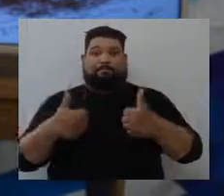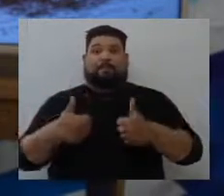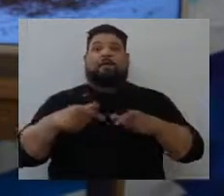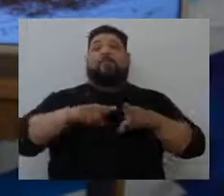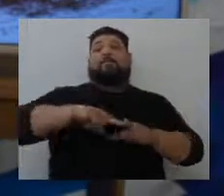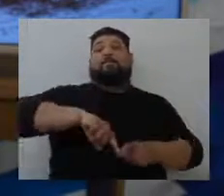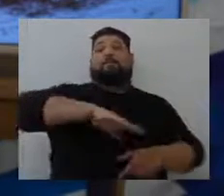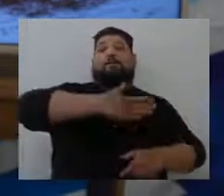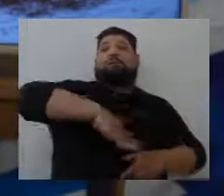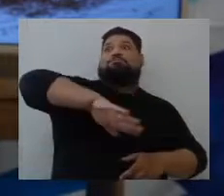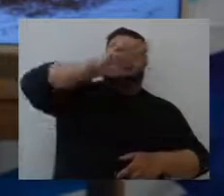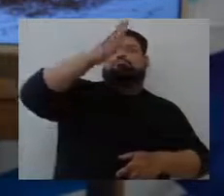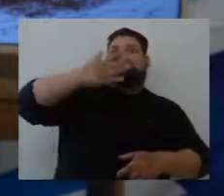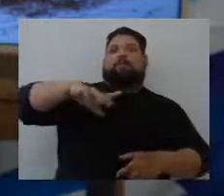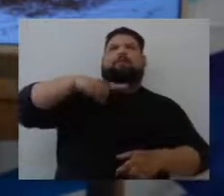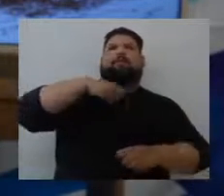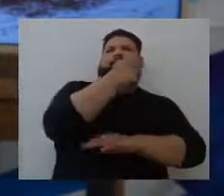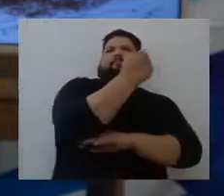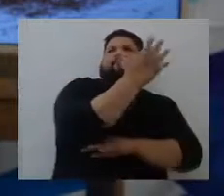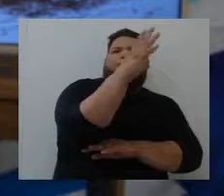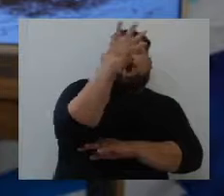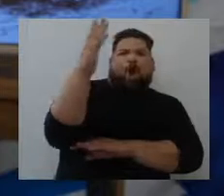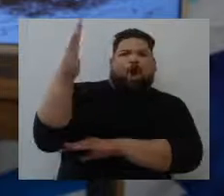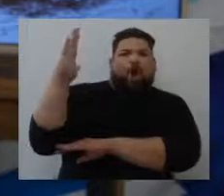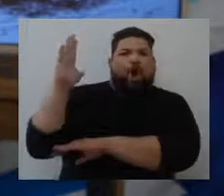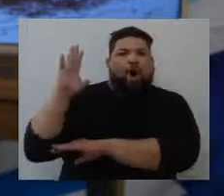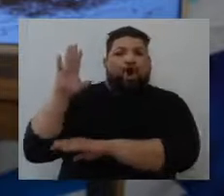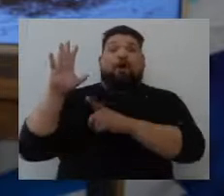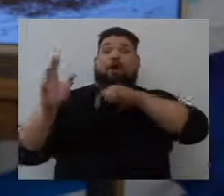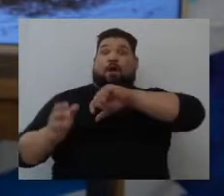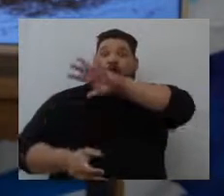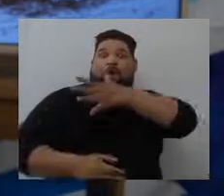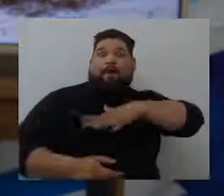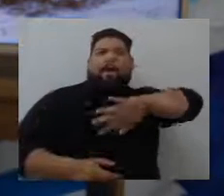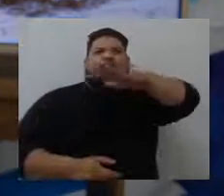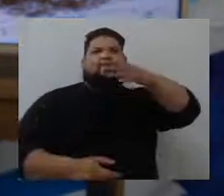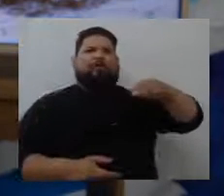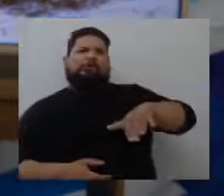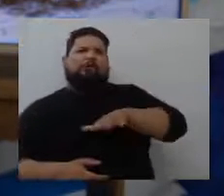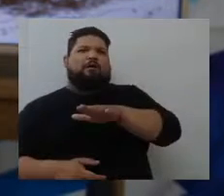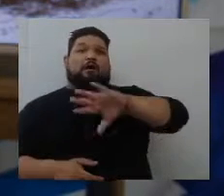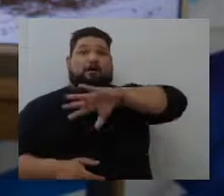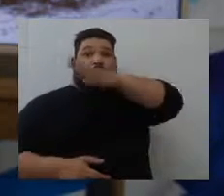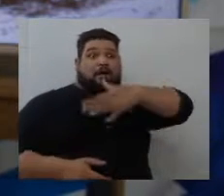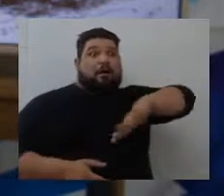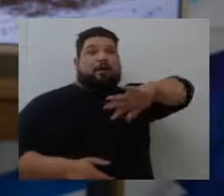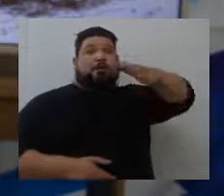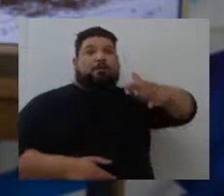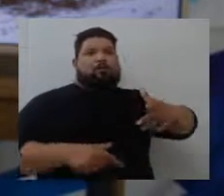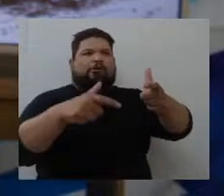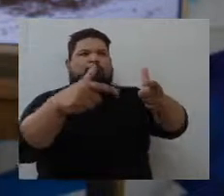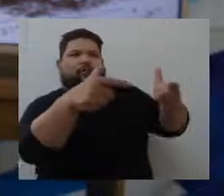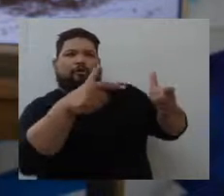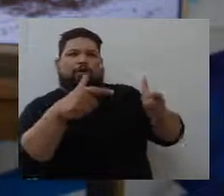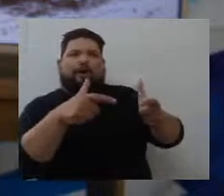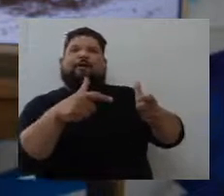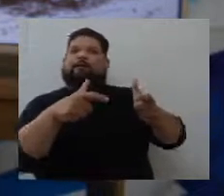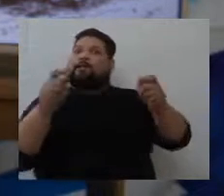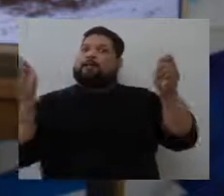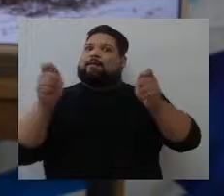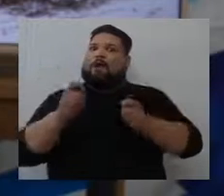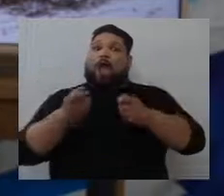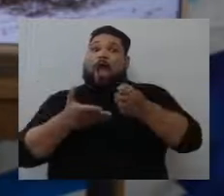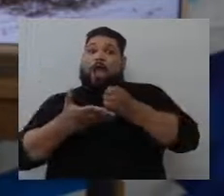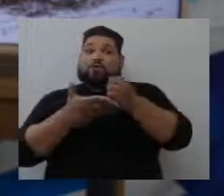de florestas e o litoral, muito recortado, favoreceu, como eu falei anteriormente, a navegação e